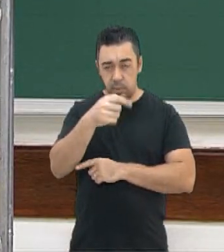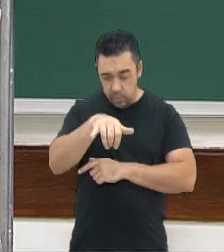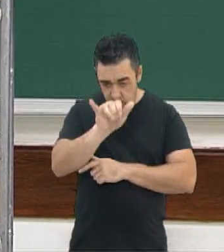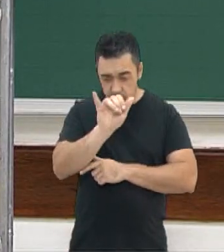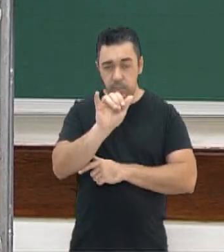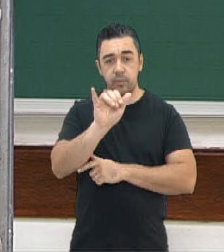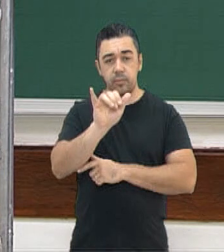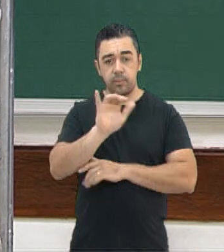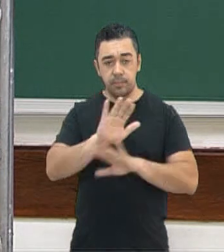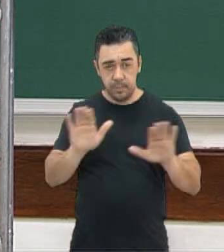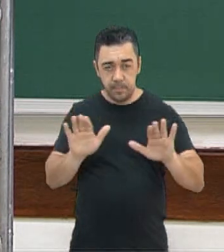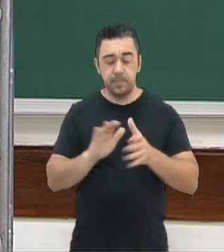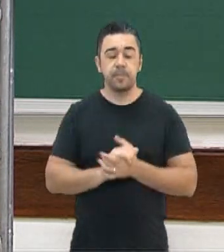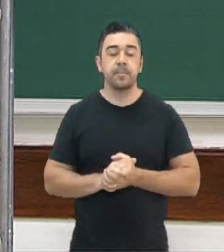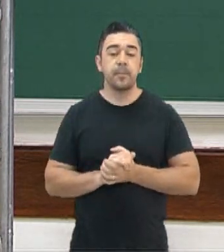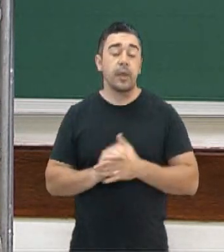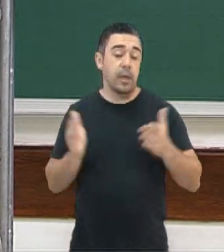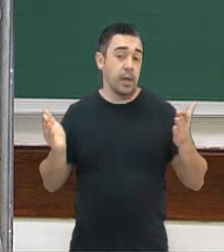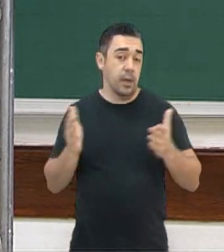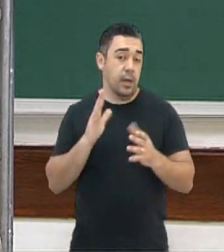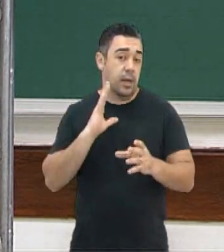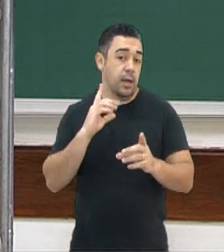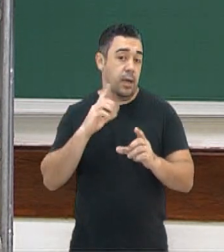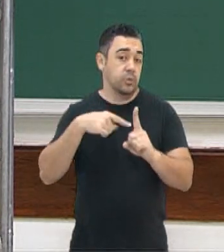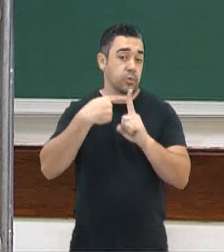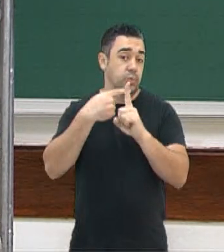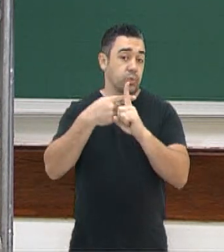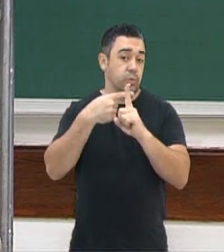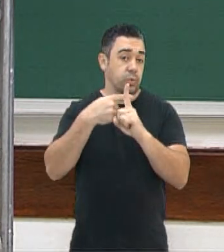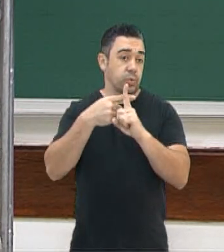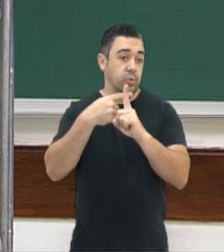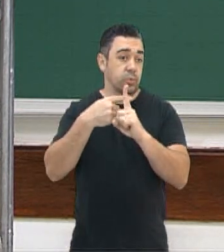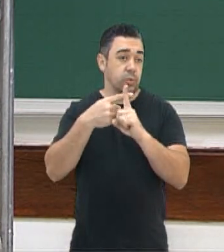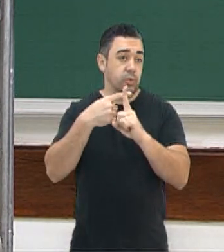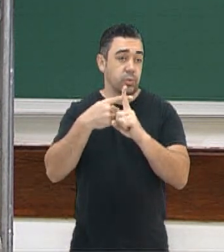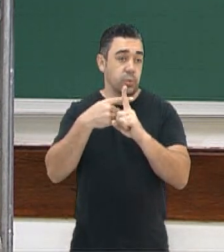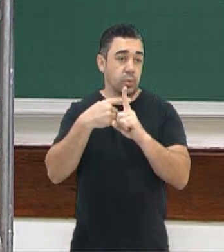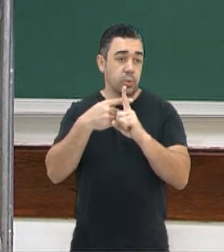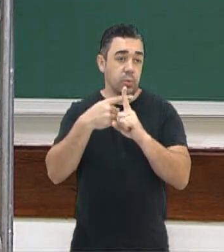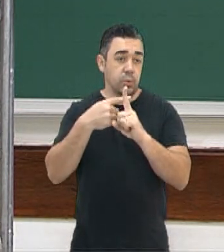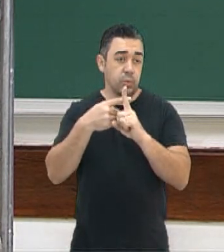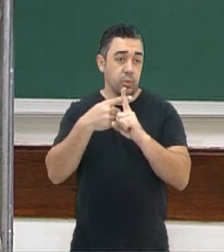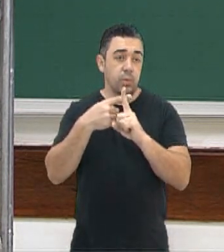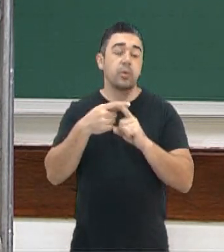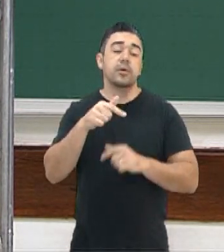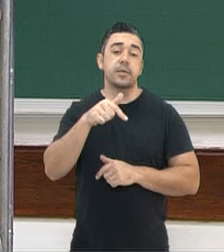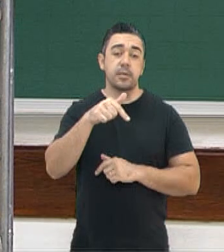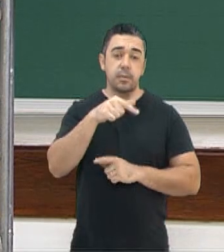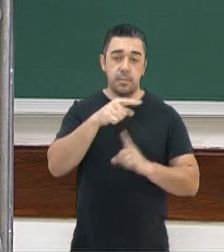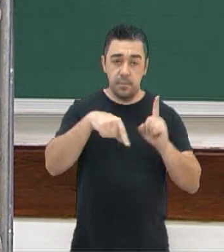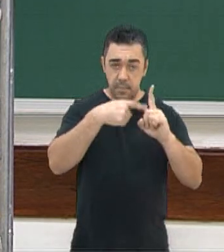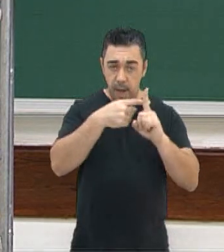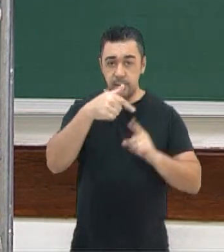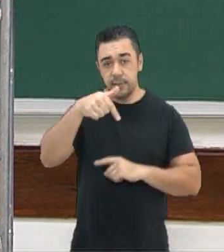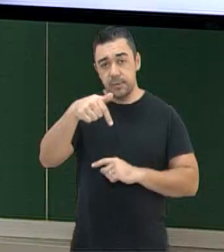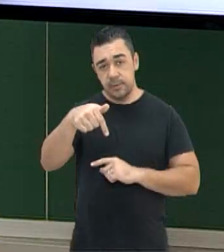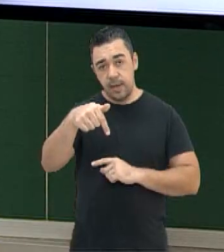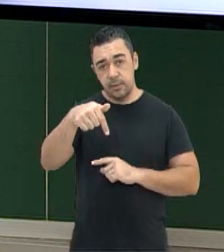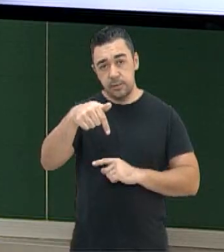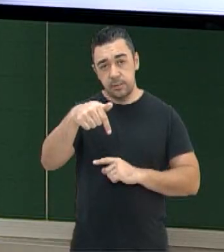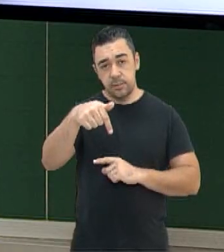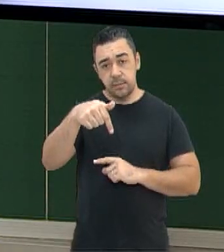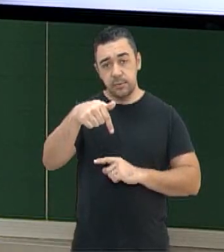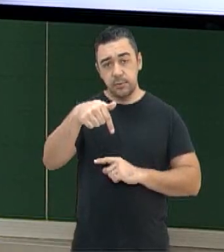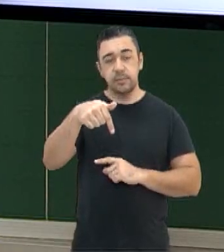vezes y. Daí, o que ela fez? Ela pegou e adicionou ao monômio, quando que é adicionar?